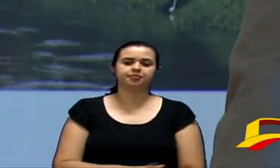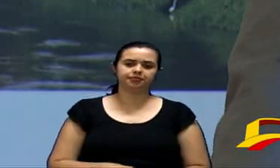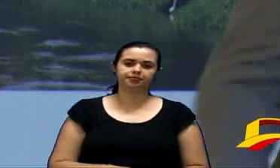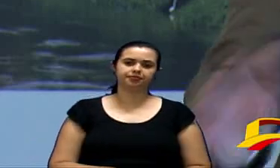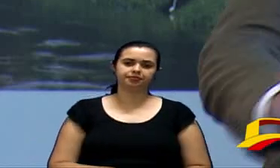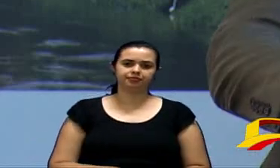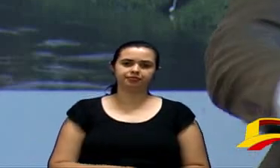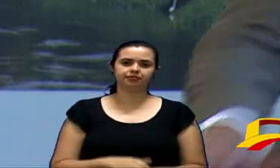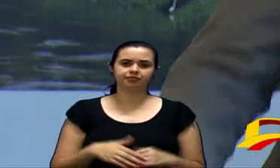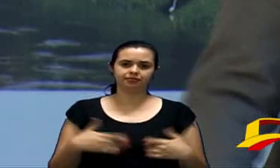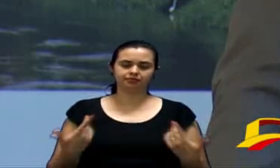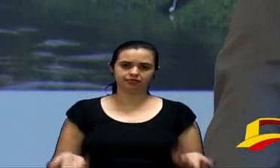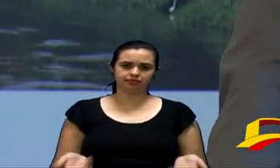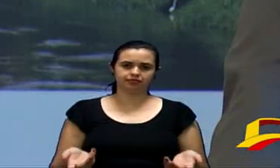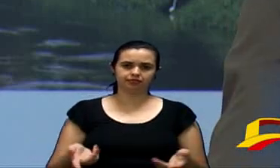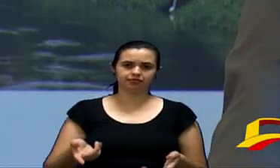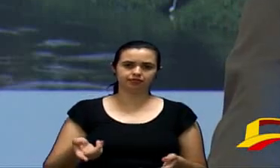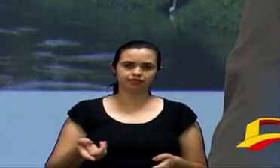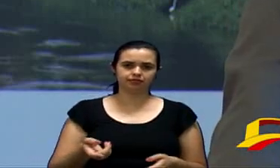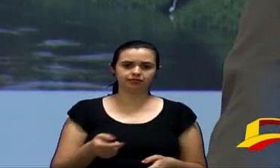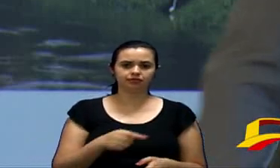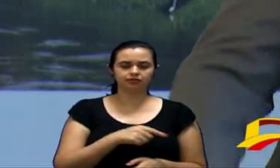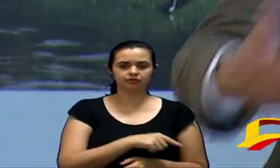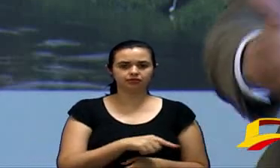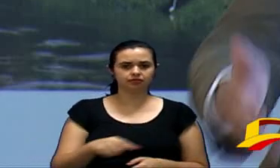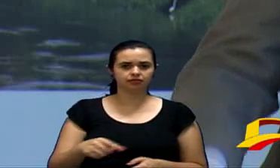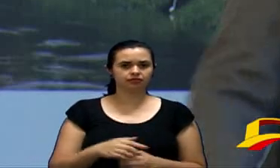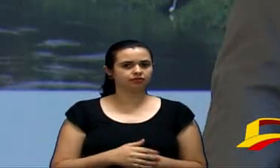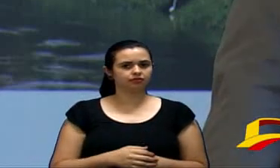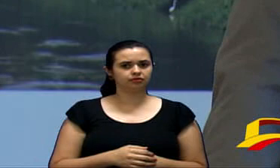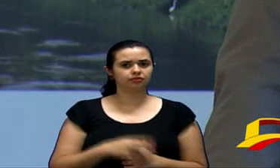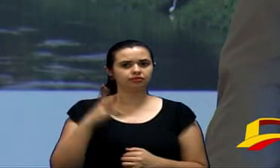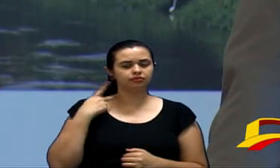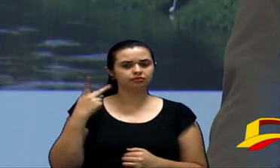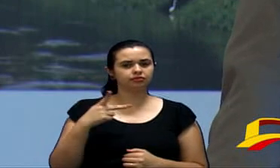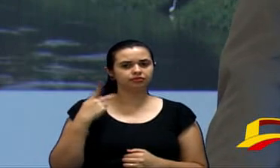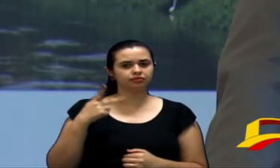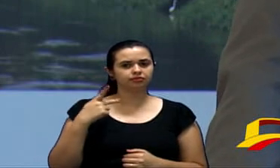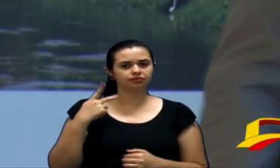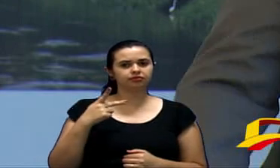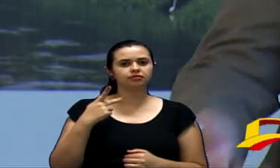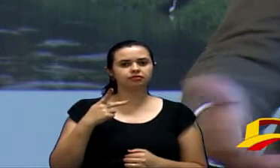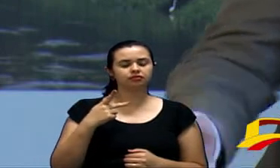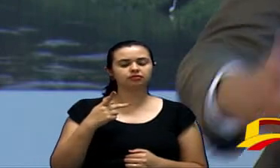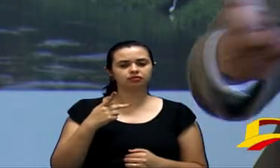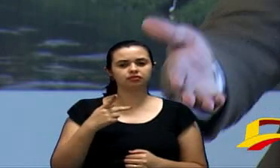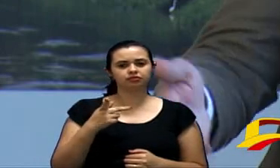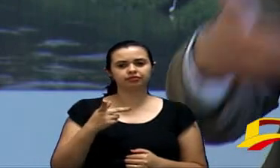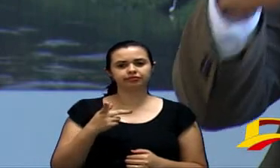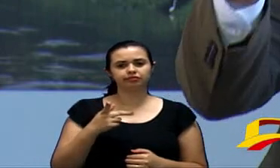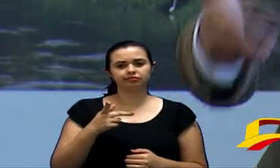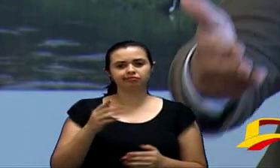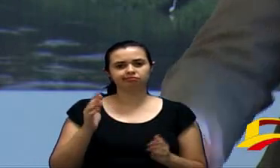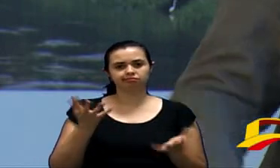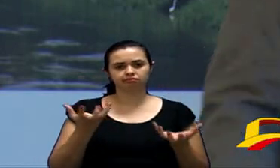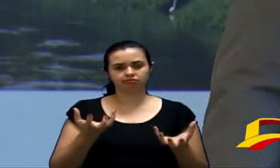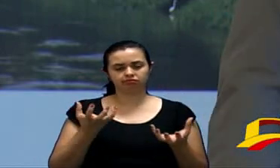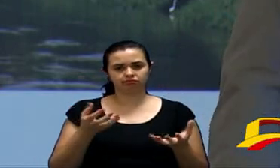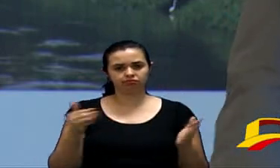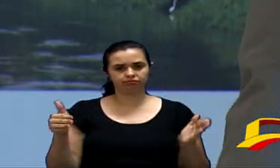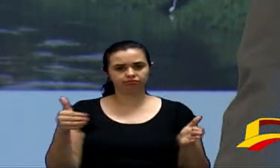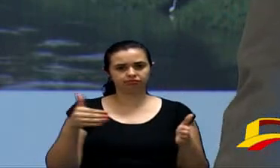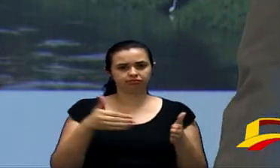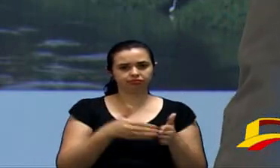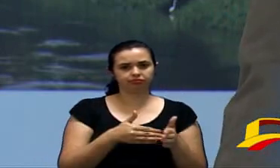todo. Assim como posto sobre tema, este vereador pretende que, caso vai ser a peça aprovação